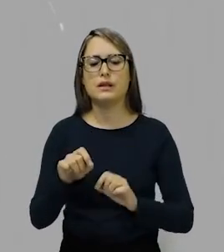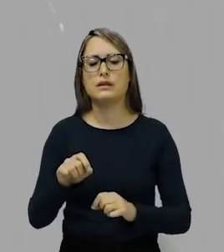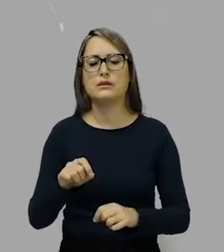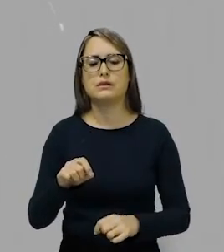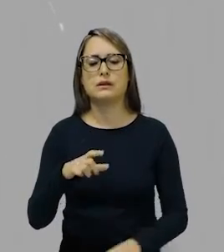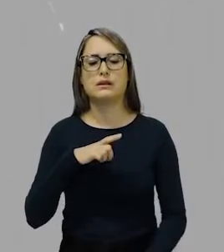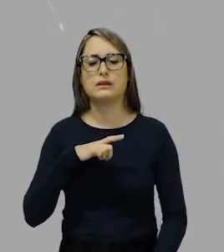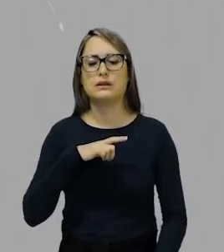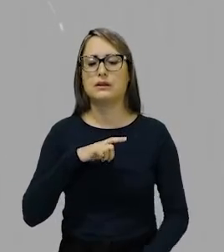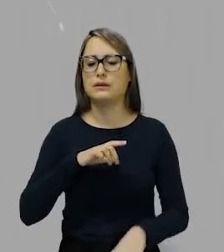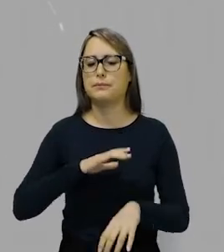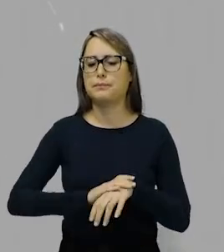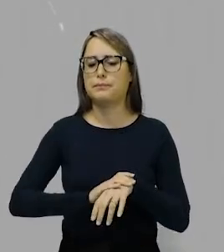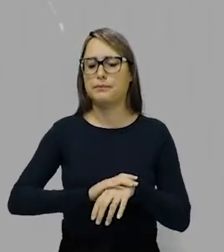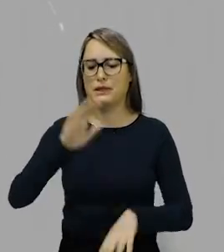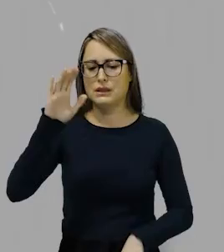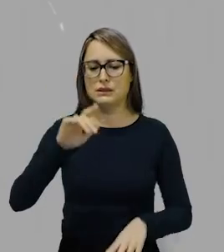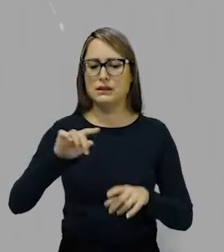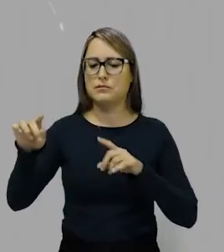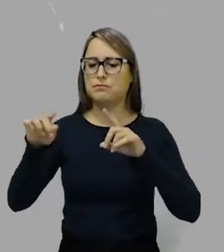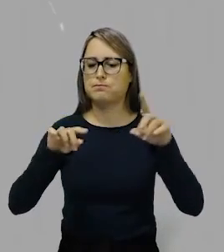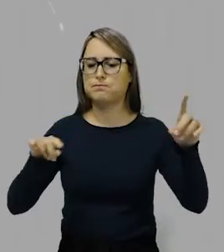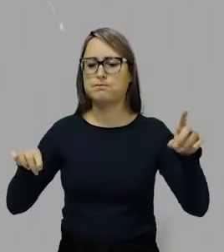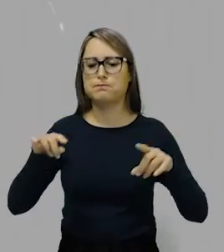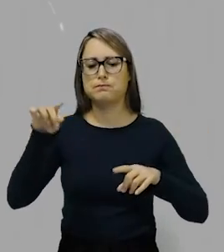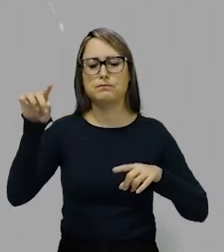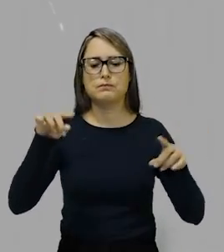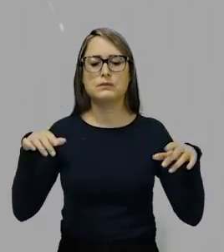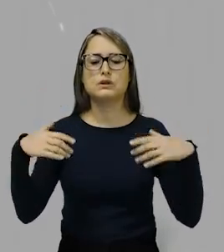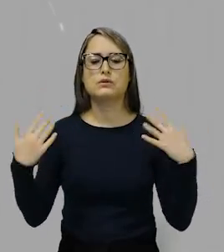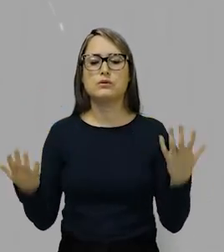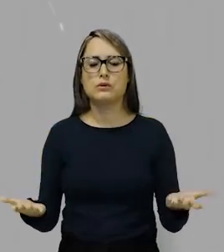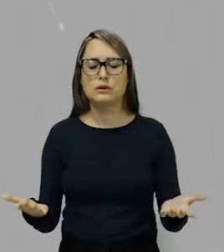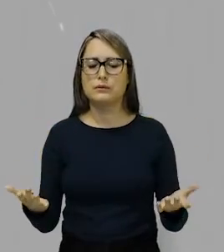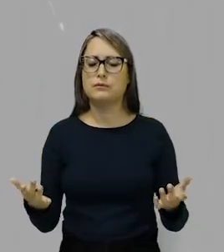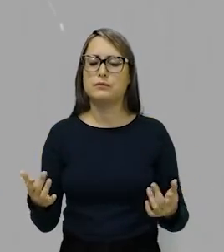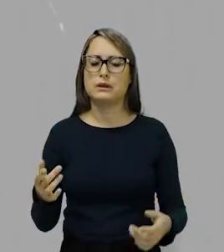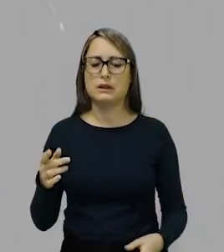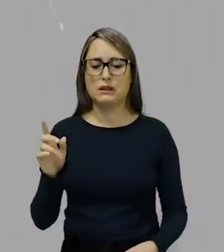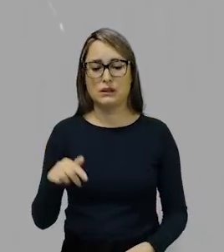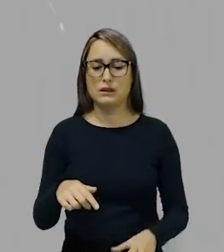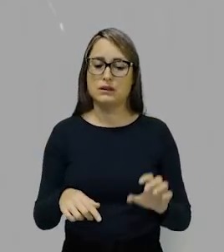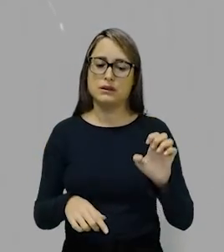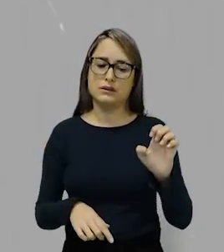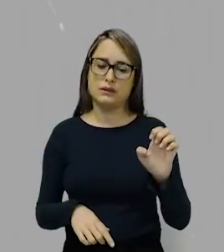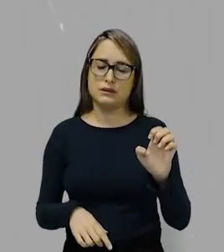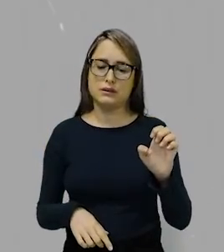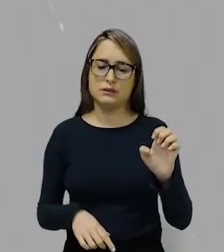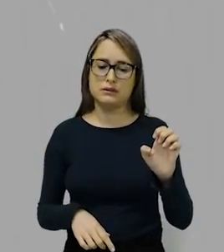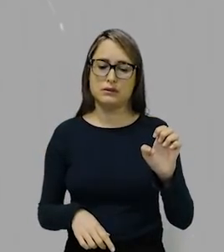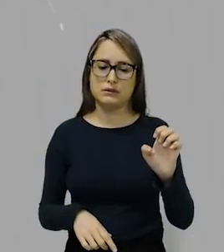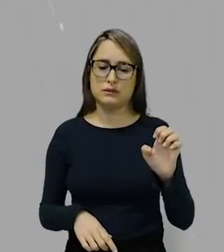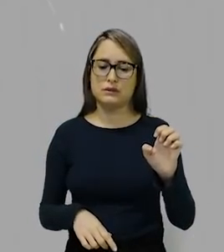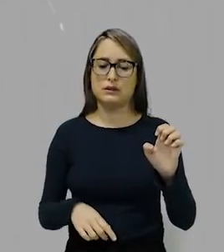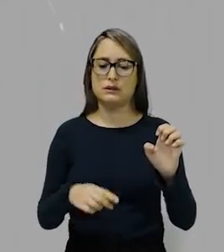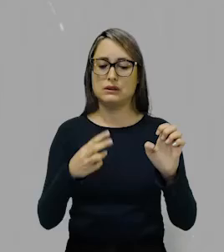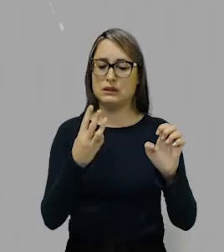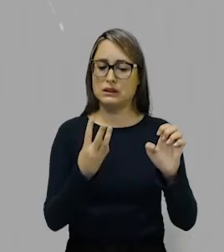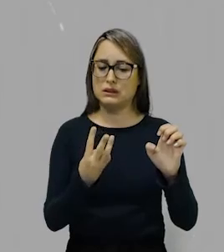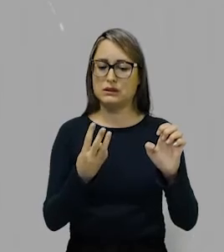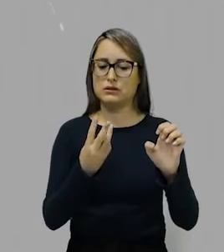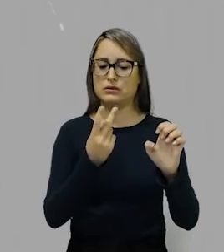mais ramificado. Turma, o mais ramificado só pode ser a letra E. Nós temos 3